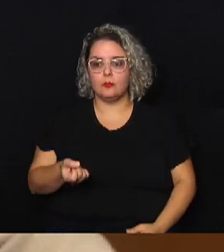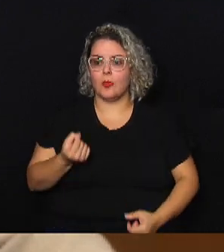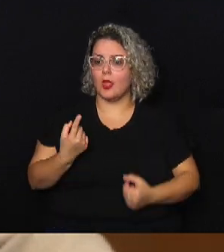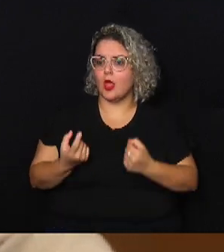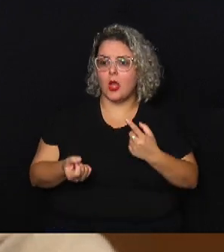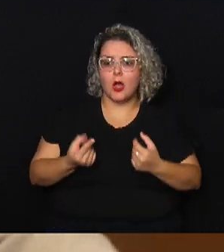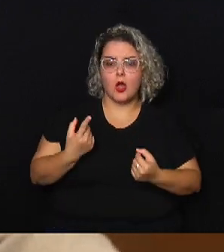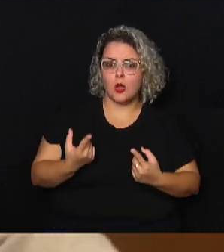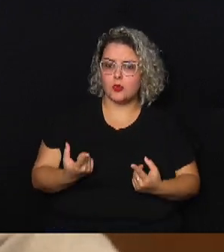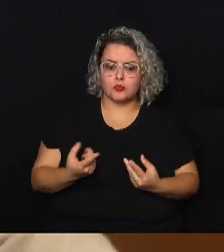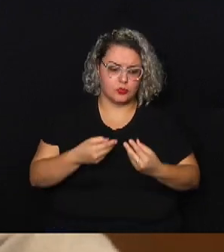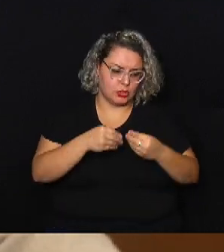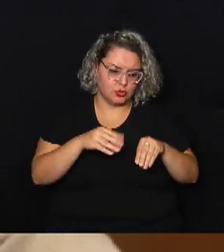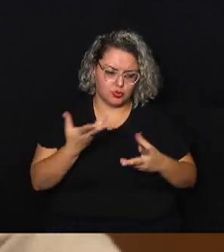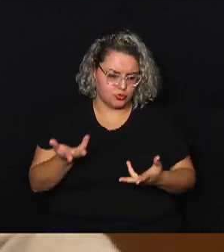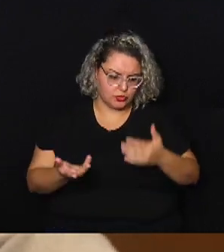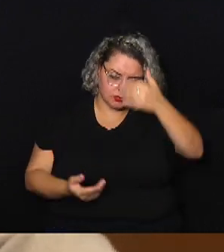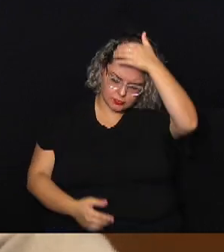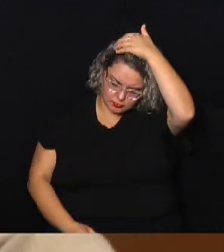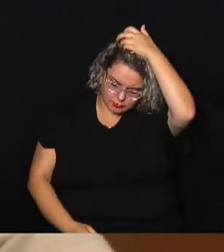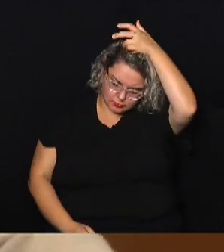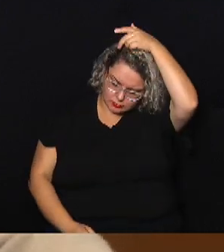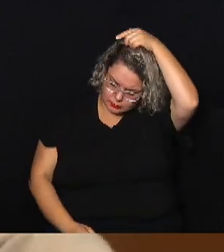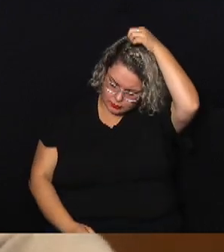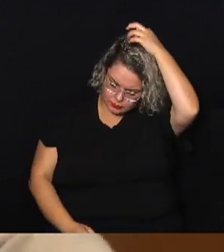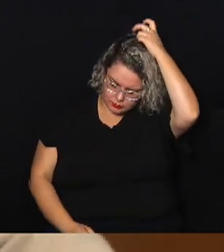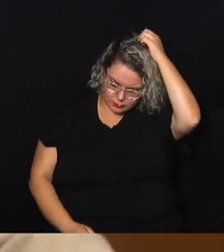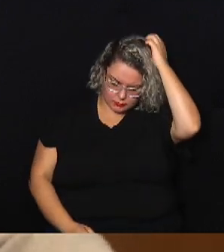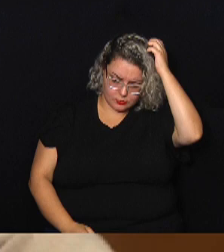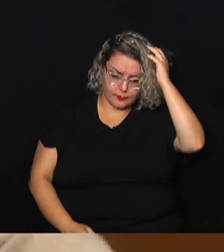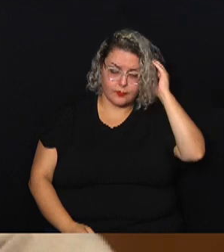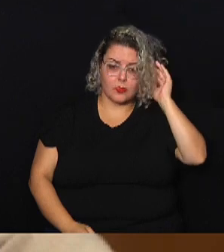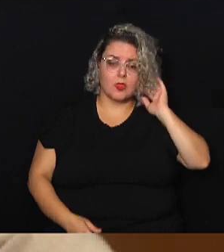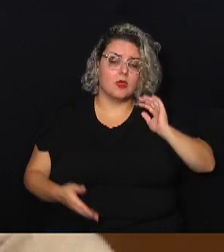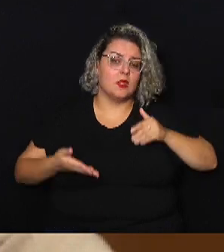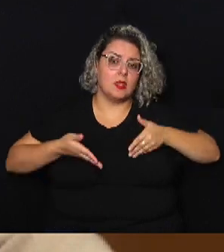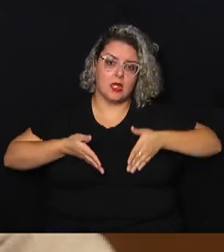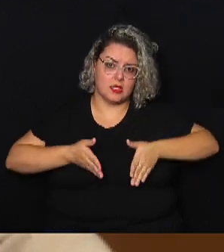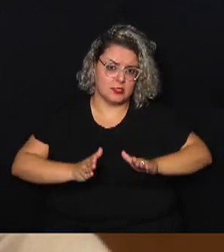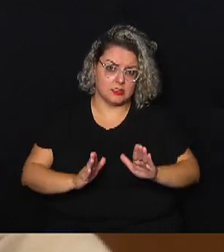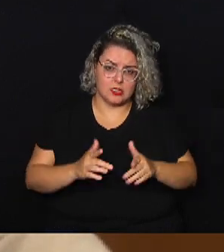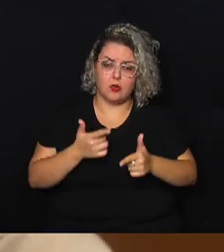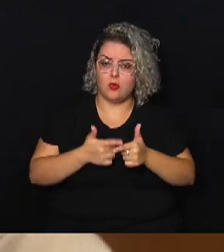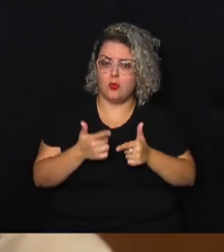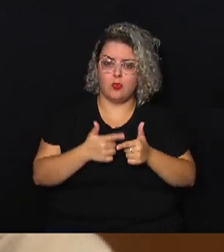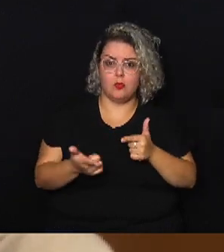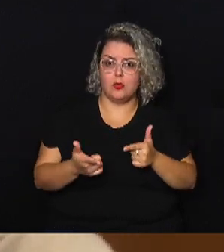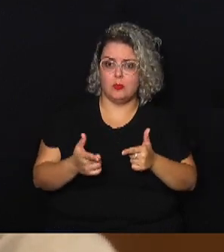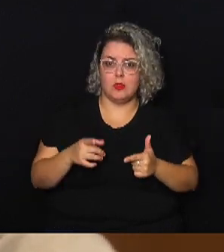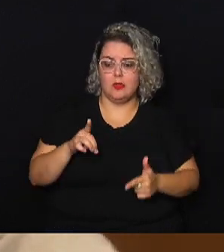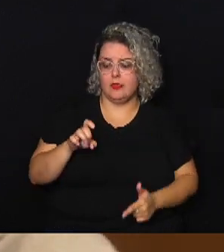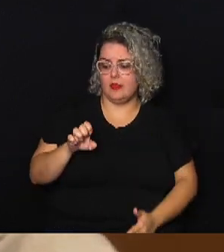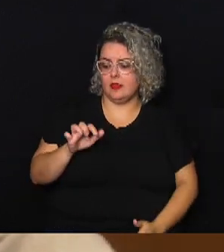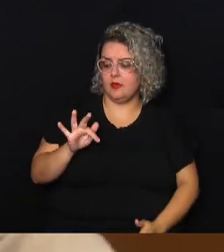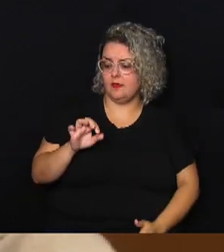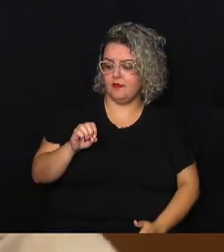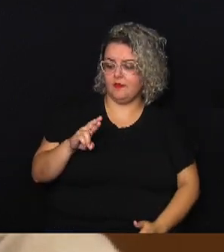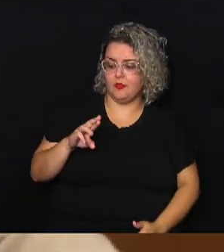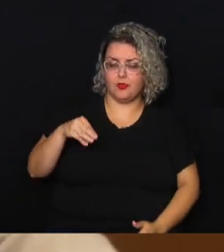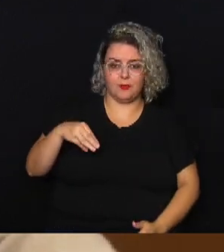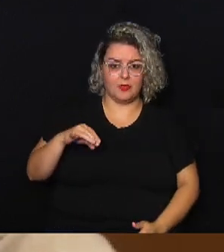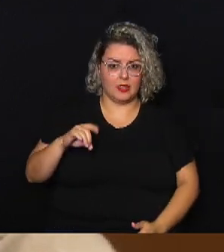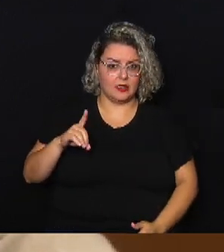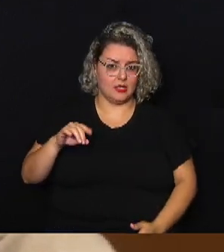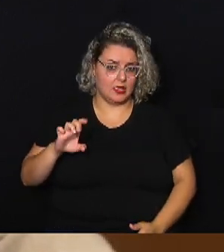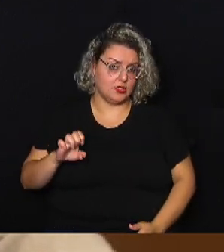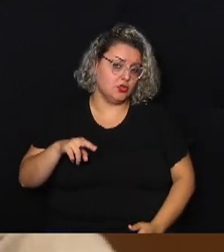algum dano, ou seja, que nasceu com aquela deformidade, né? Um dano congênito ou algum trauma, né? Então, a gente tem o